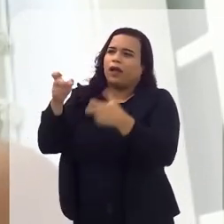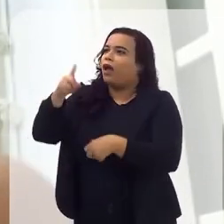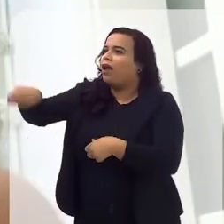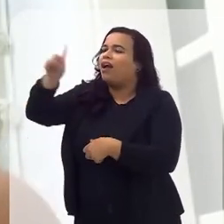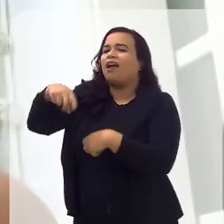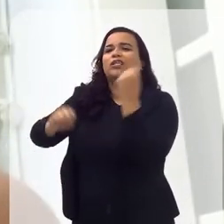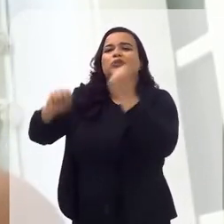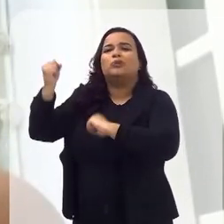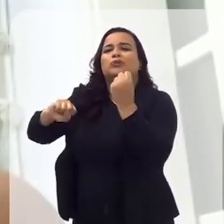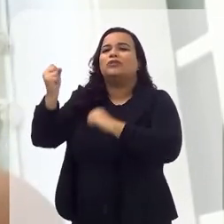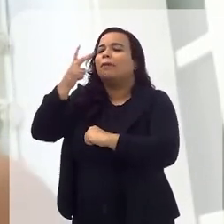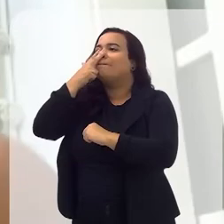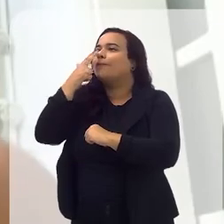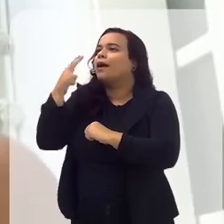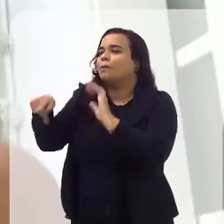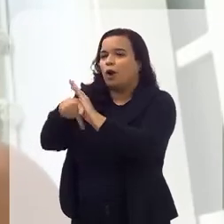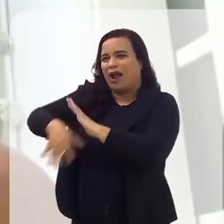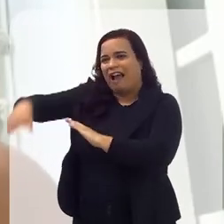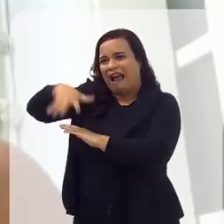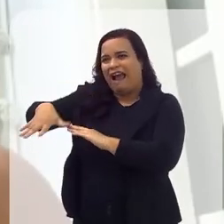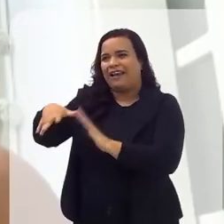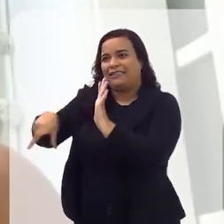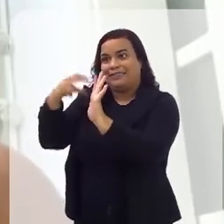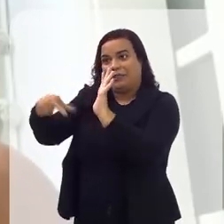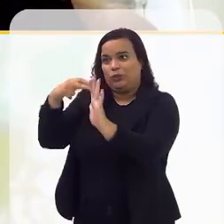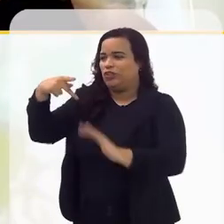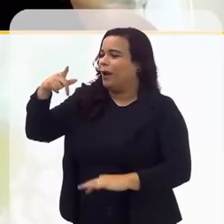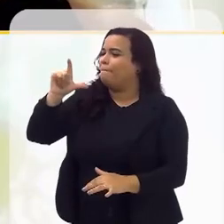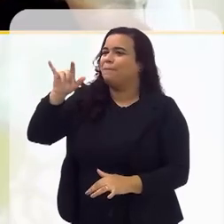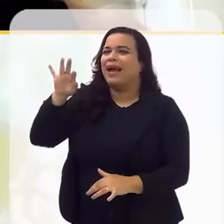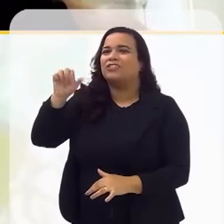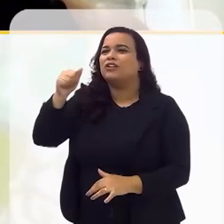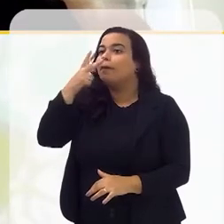se propõe, né, das cirurgias plásticas e tudo mais,